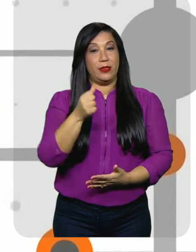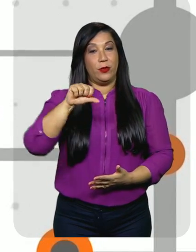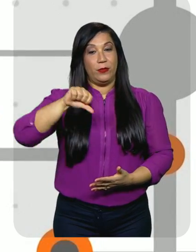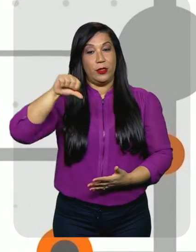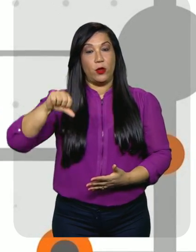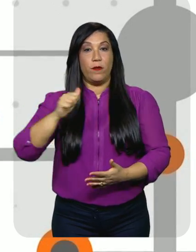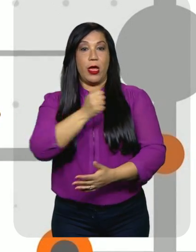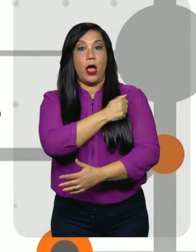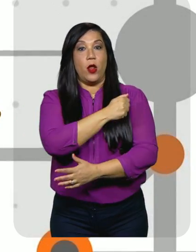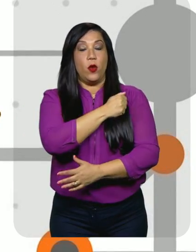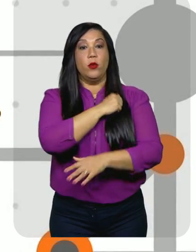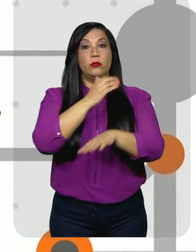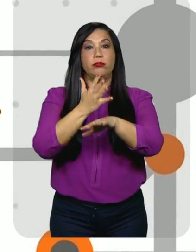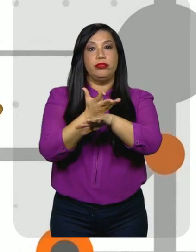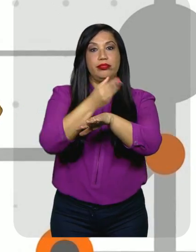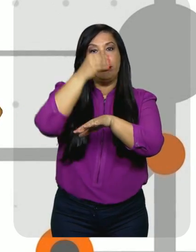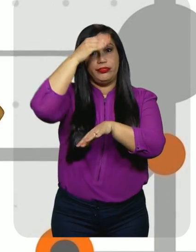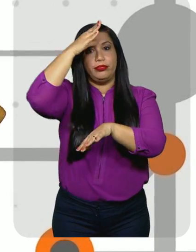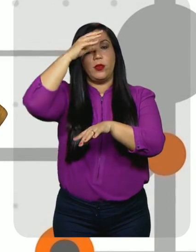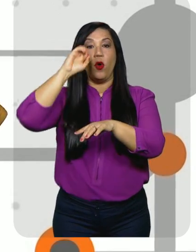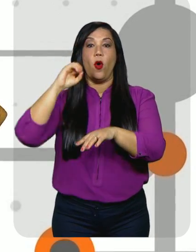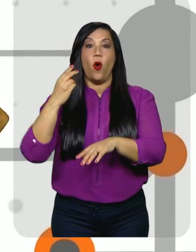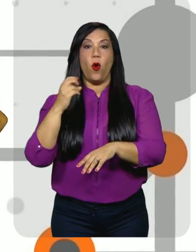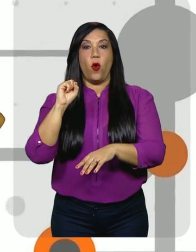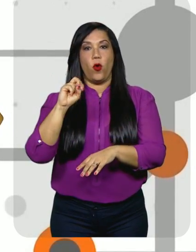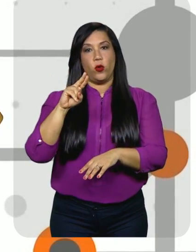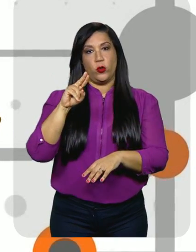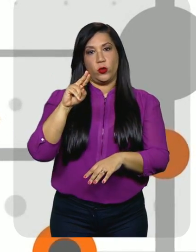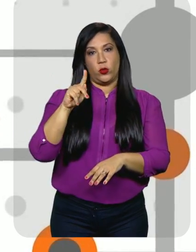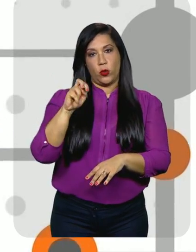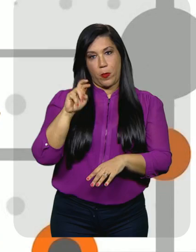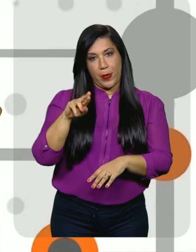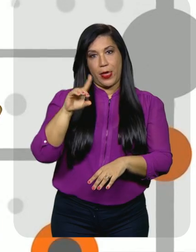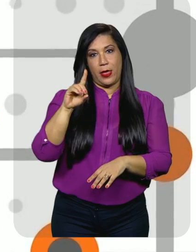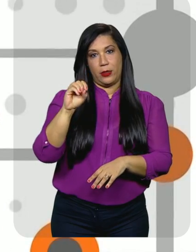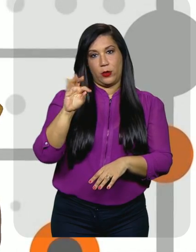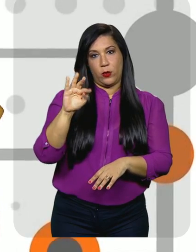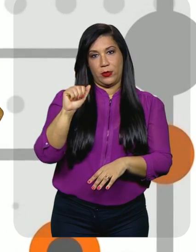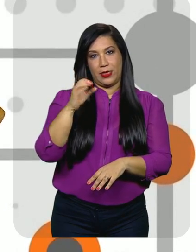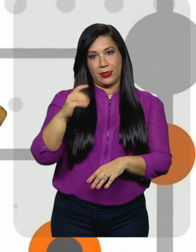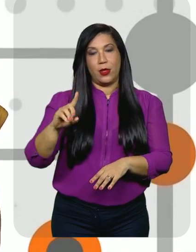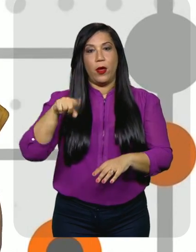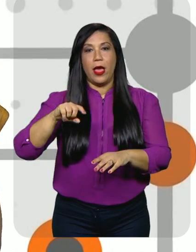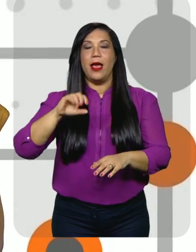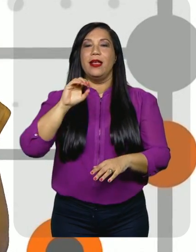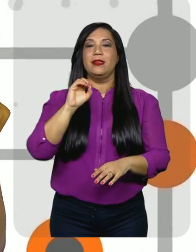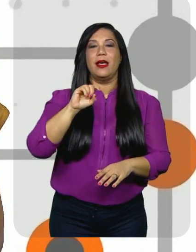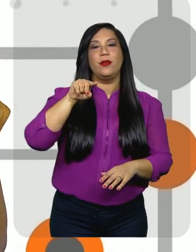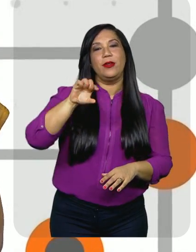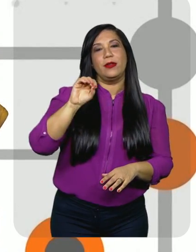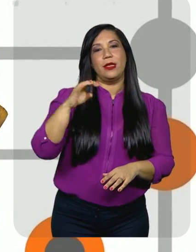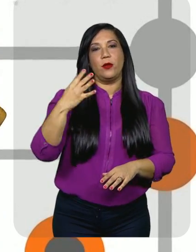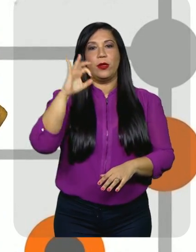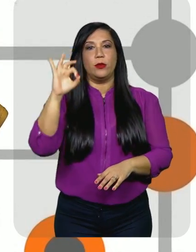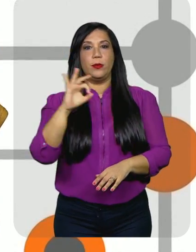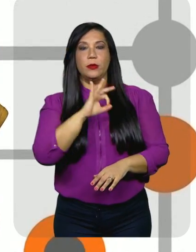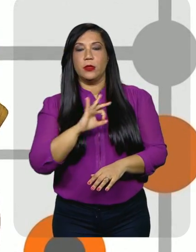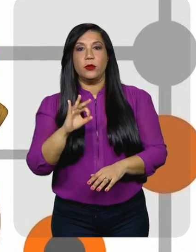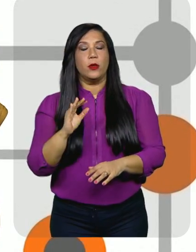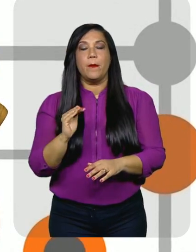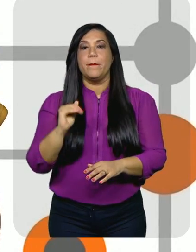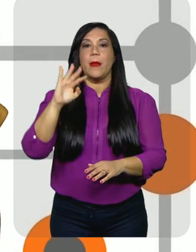19.699 alunos com altas habilidades ou com superdotação. O número representa 0,04% dos mais